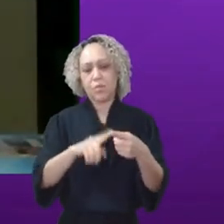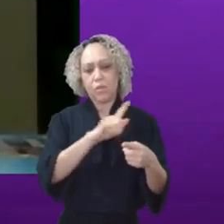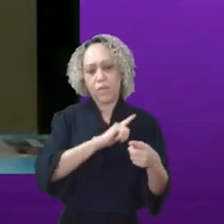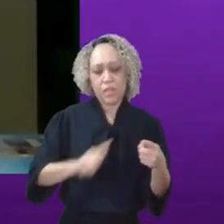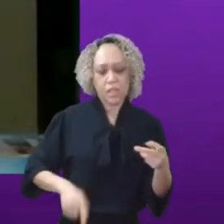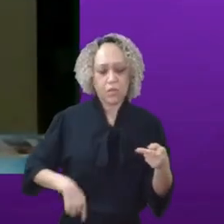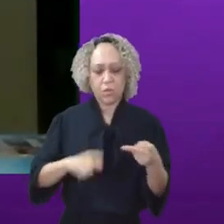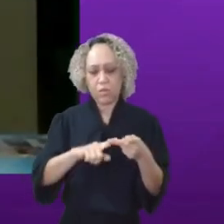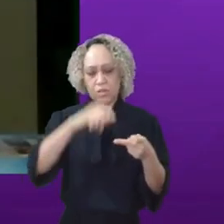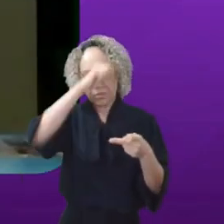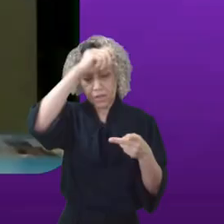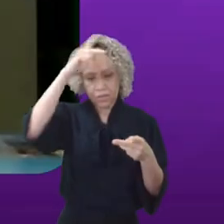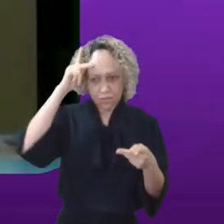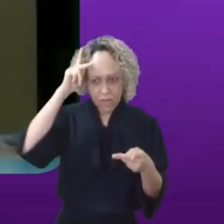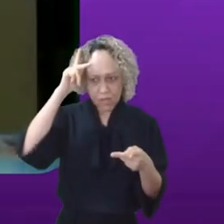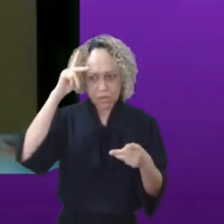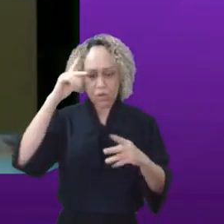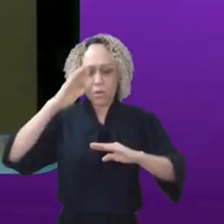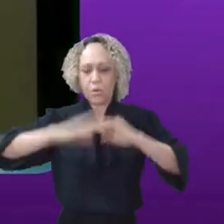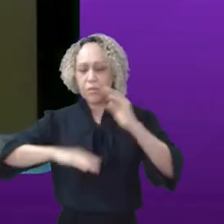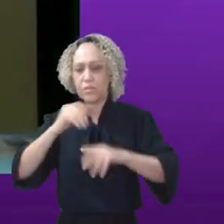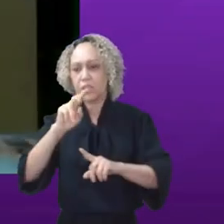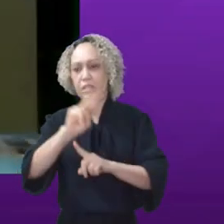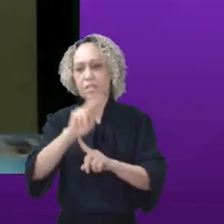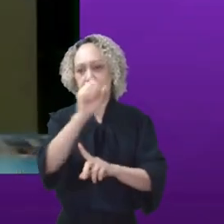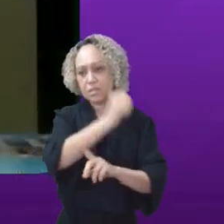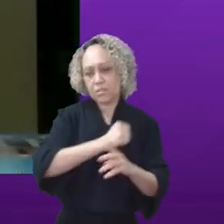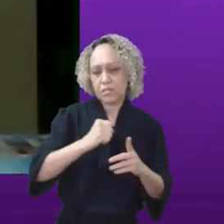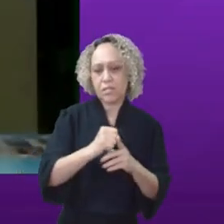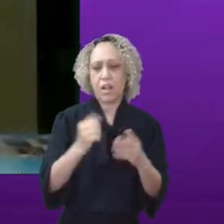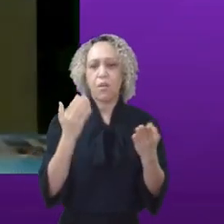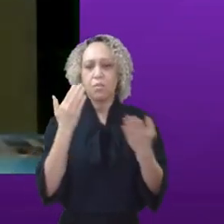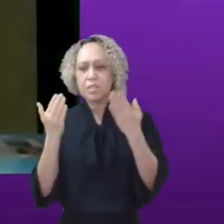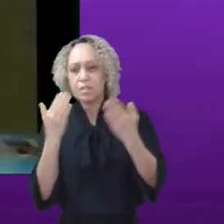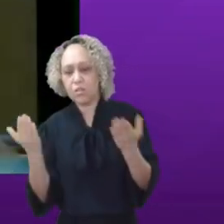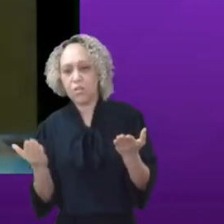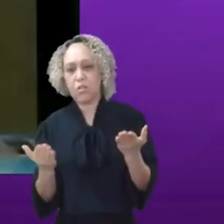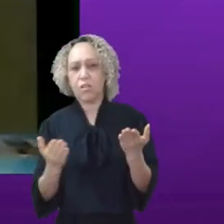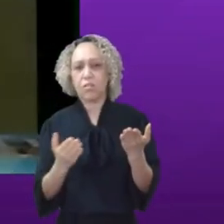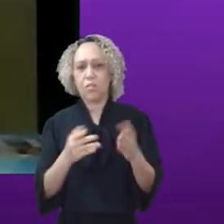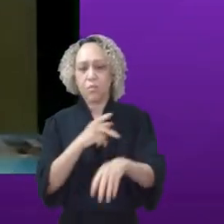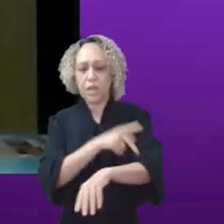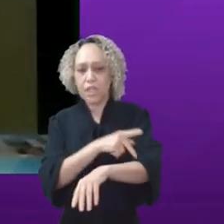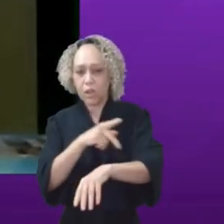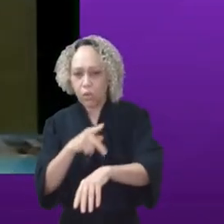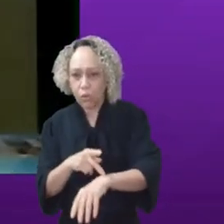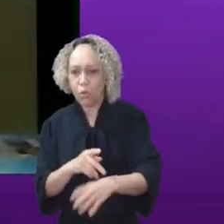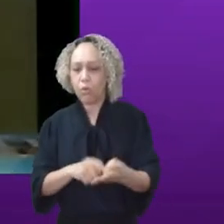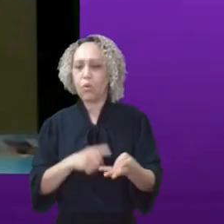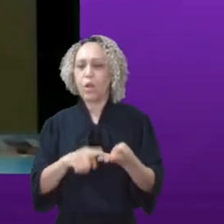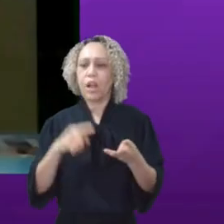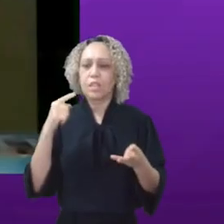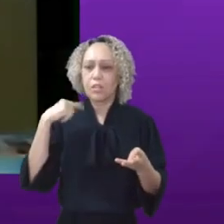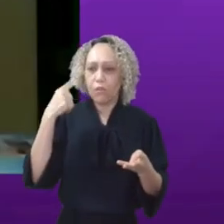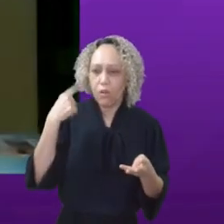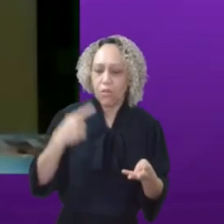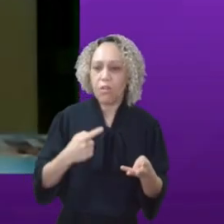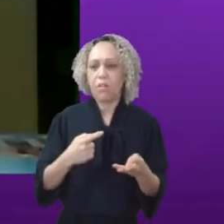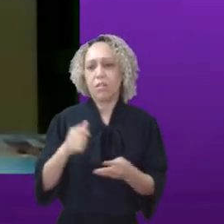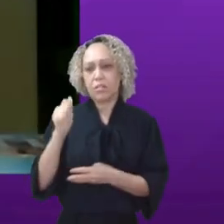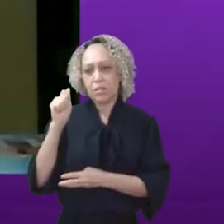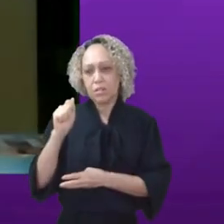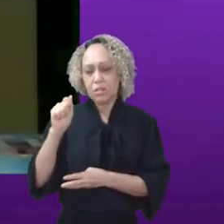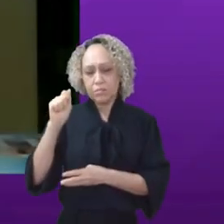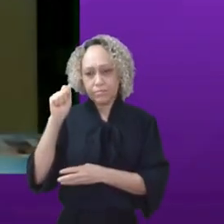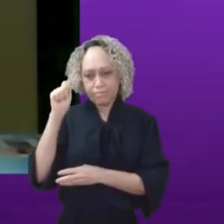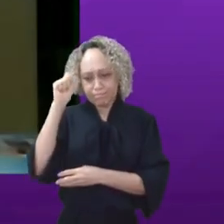trabalhadores da assistência social, assistentes sociais, psicólogos, pedagogos, advogados,